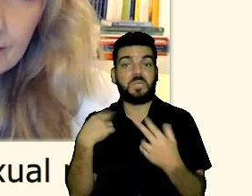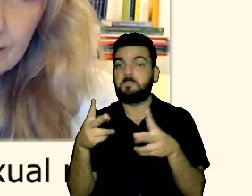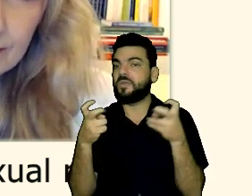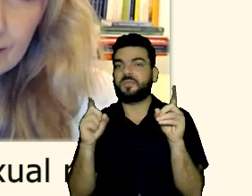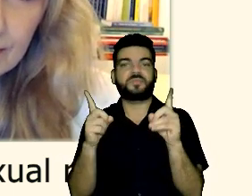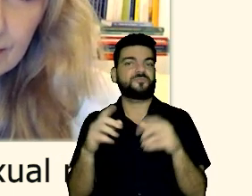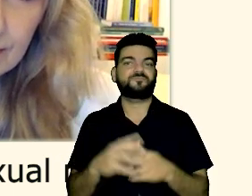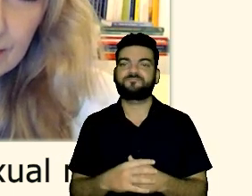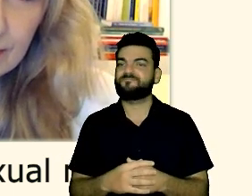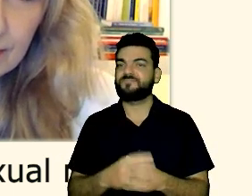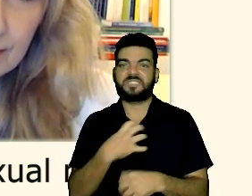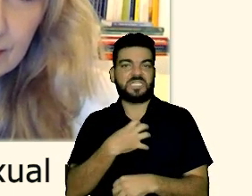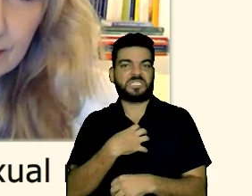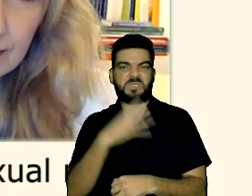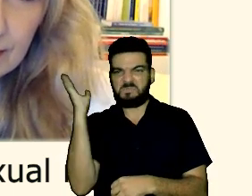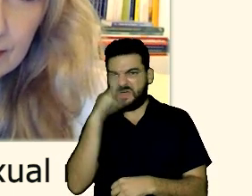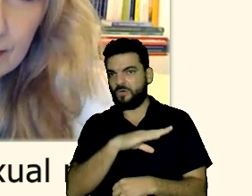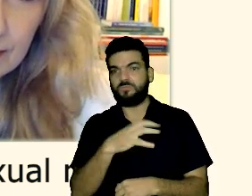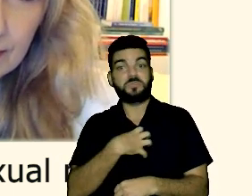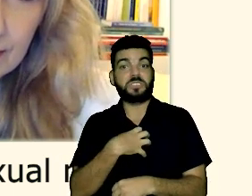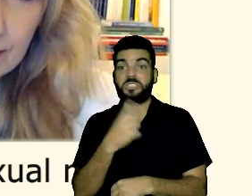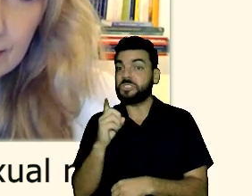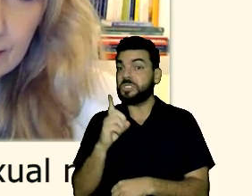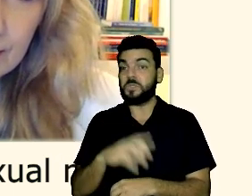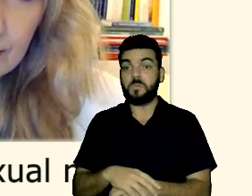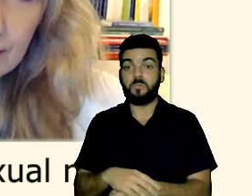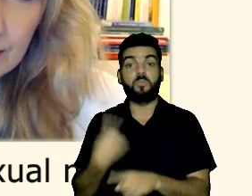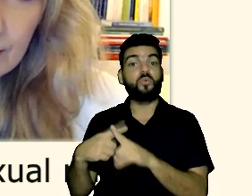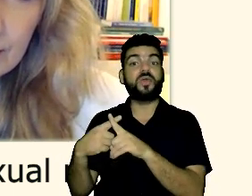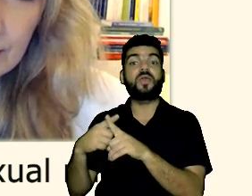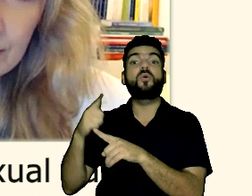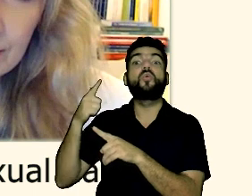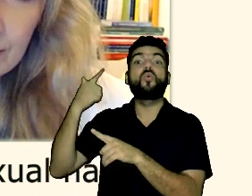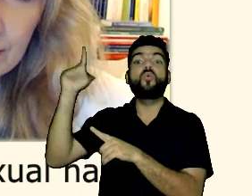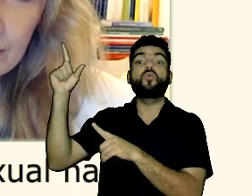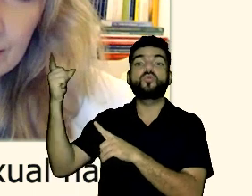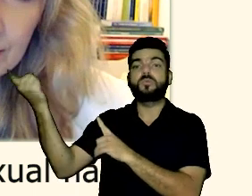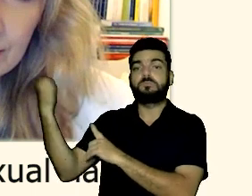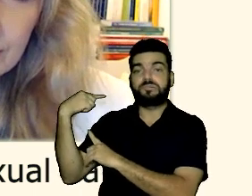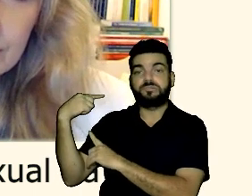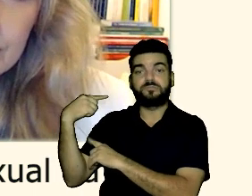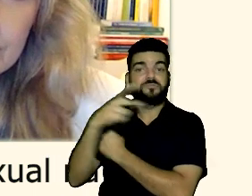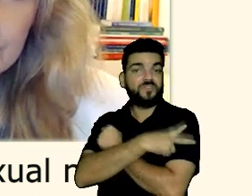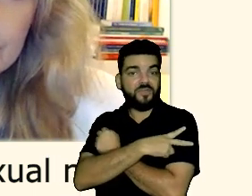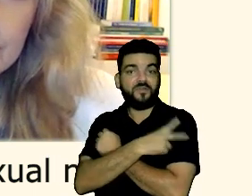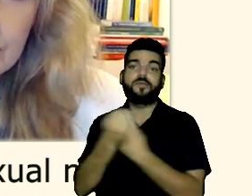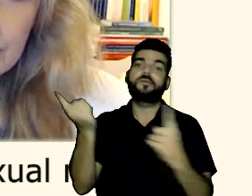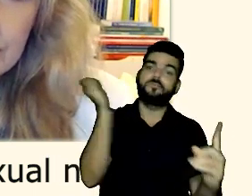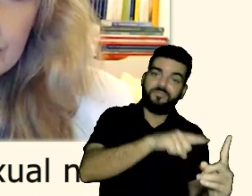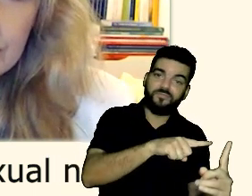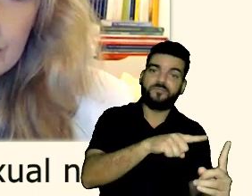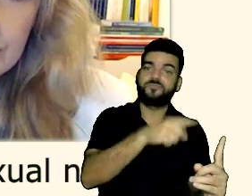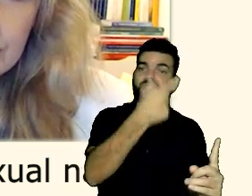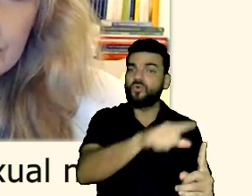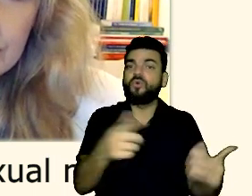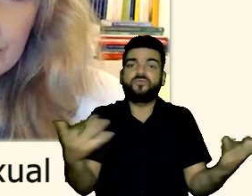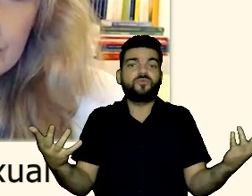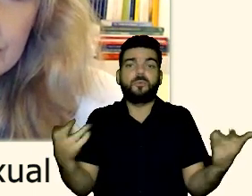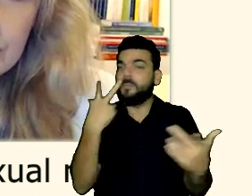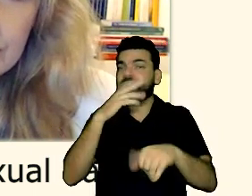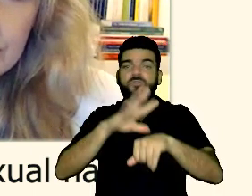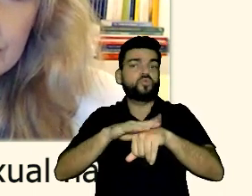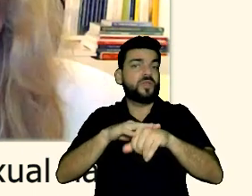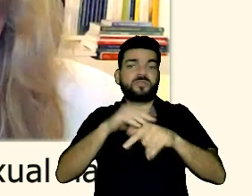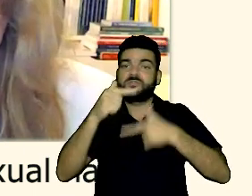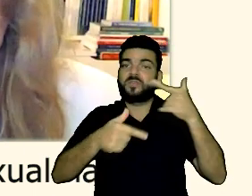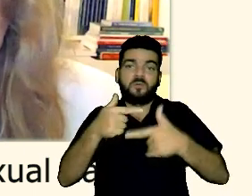maioria das vezes, nem se apercebem como abusivos. Eles também têm metas a serem cumpridas e isso é meio que